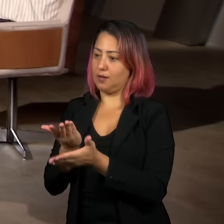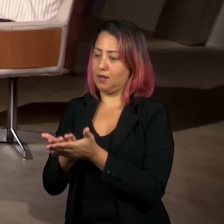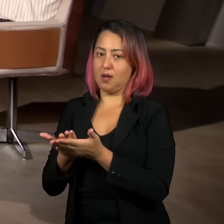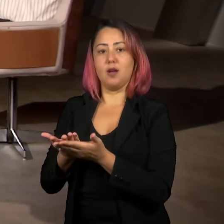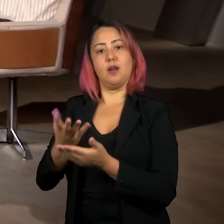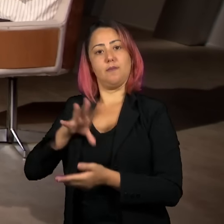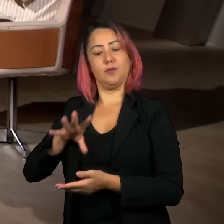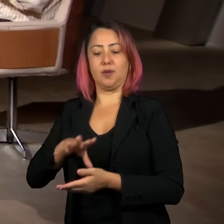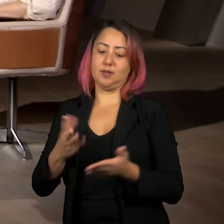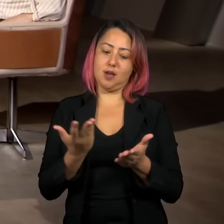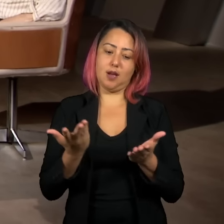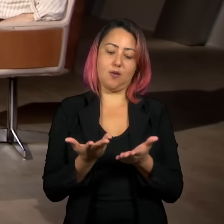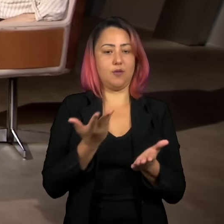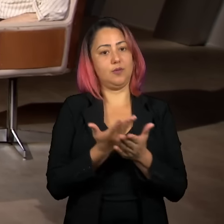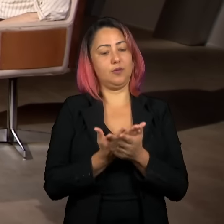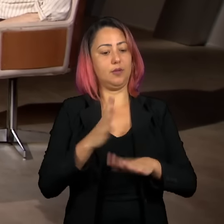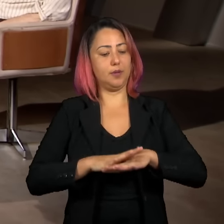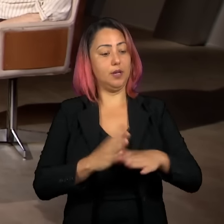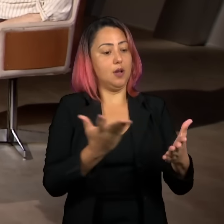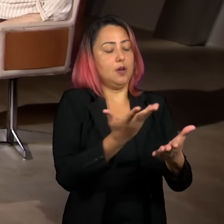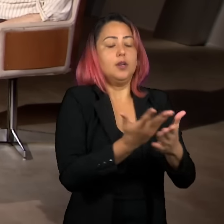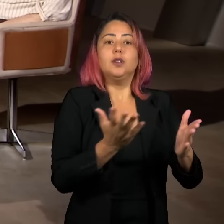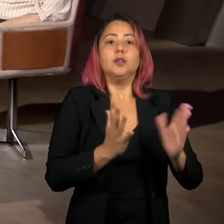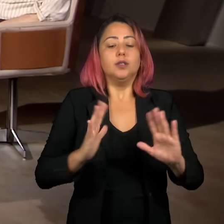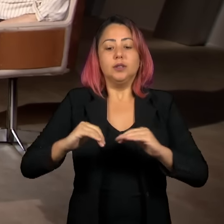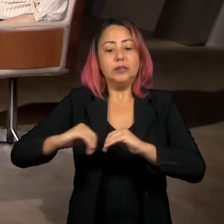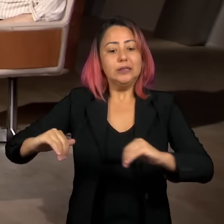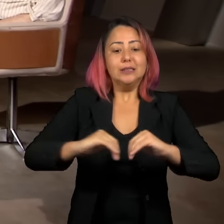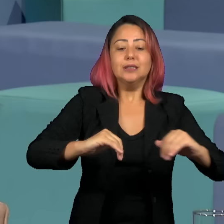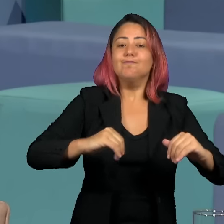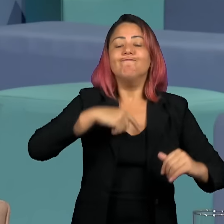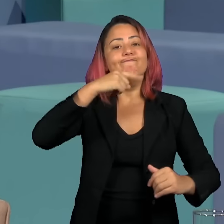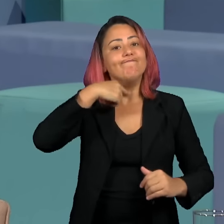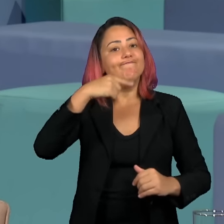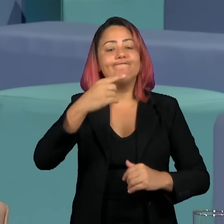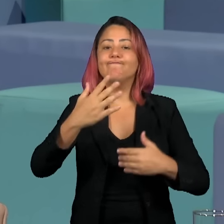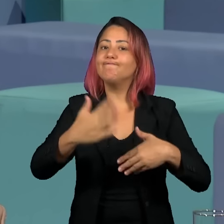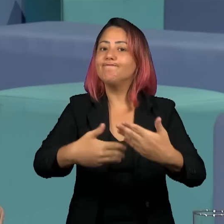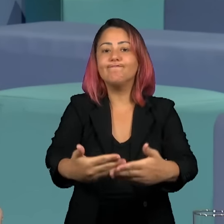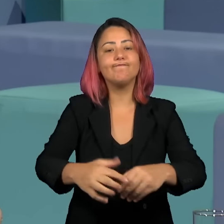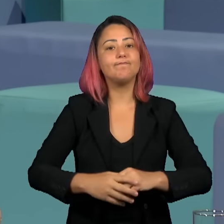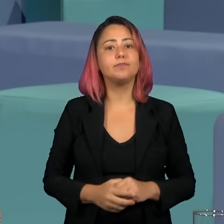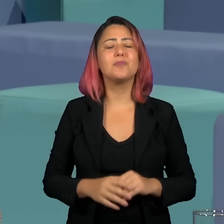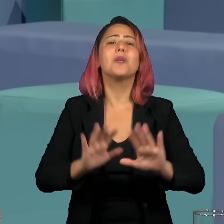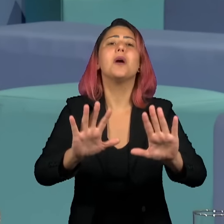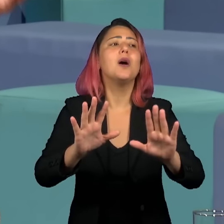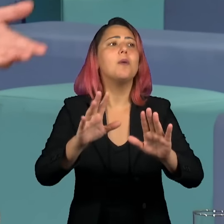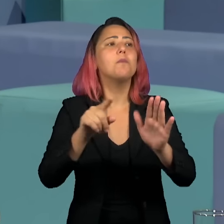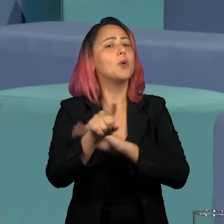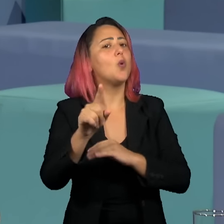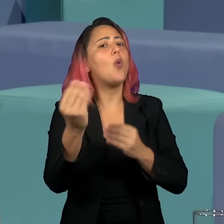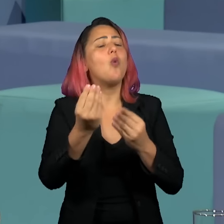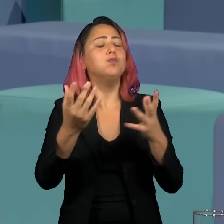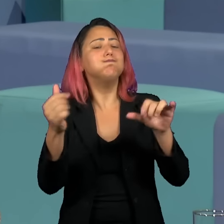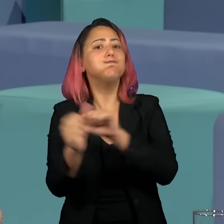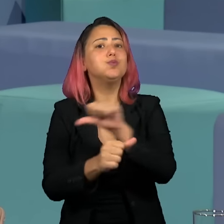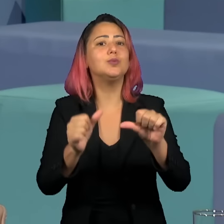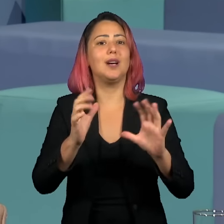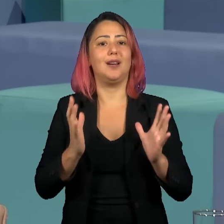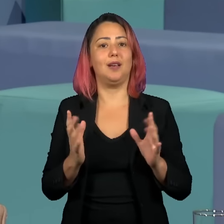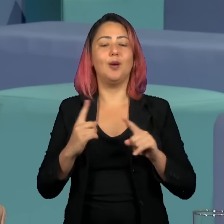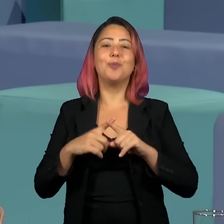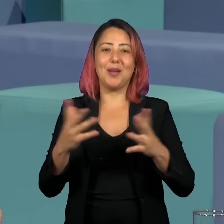perpetuar a caixinha é o que tá acontecendo uhum como mudar isso a gente tem n na discussão A gente tá discutindo